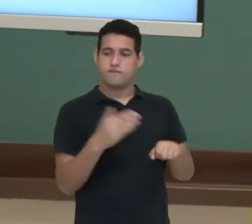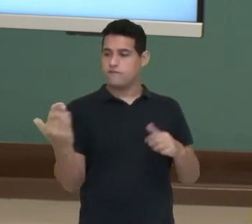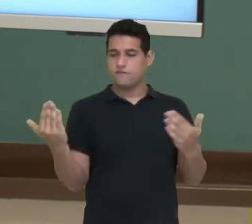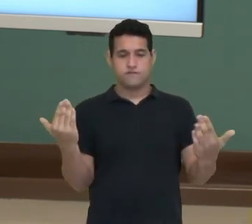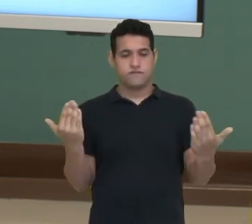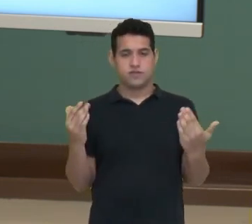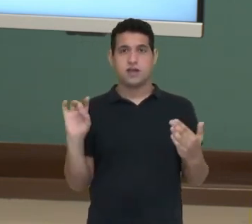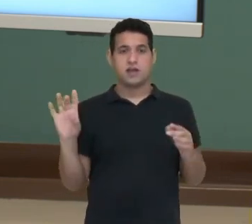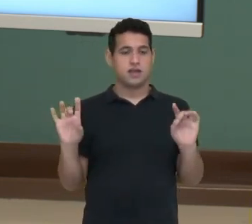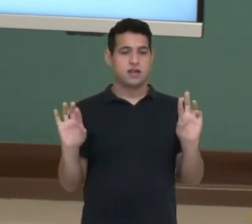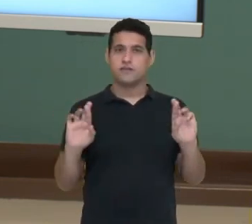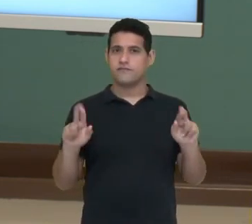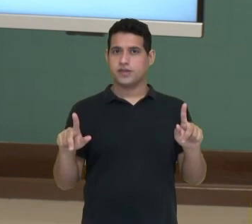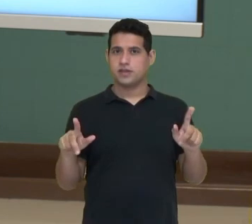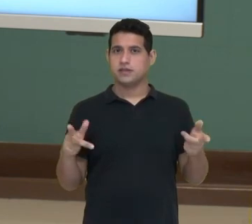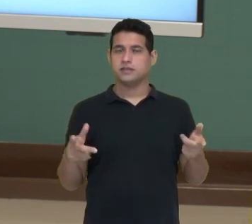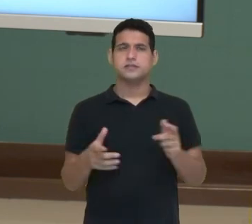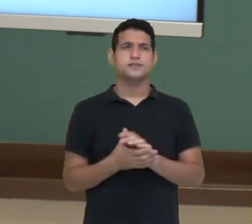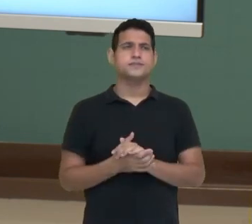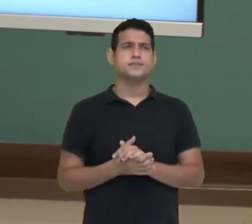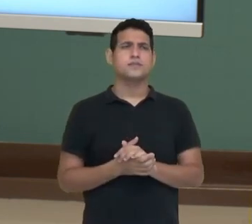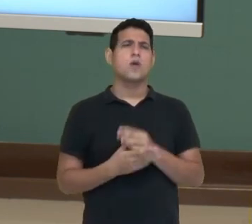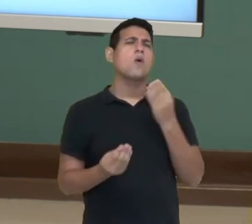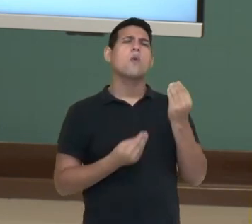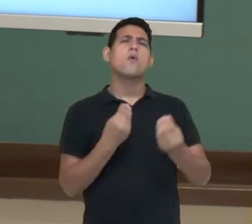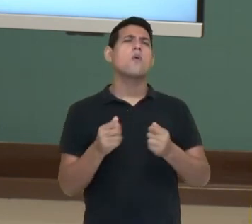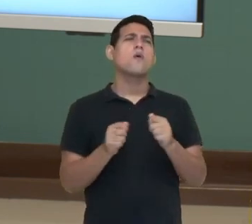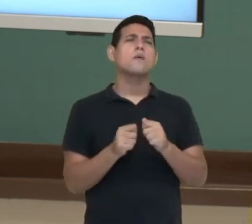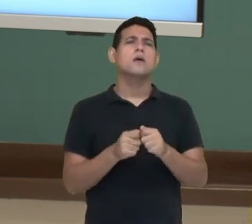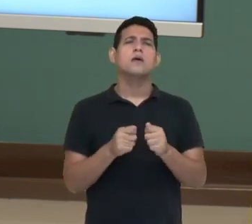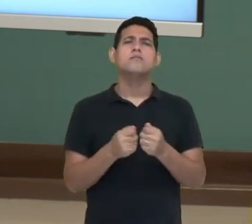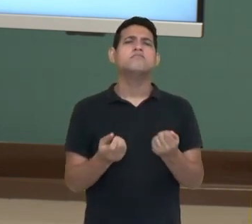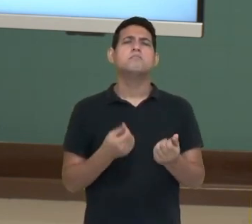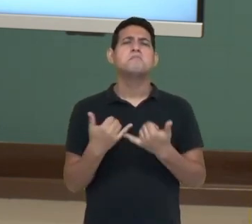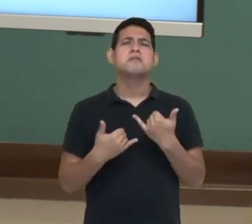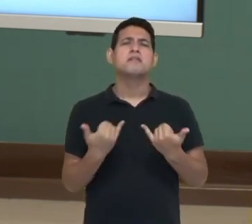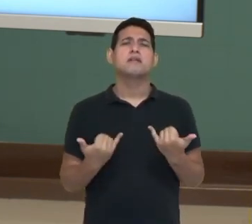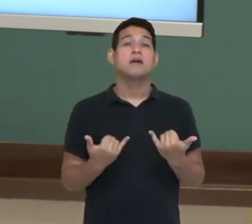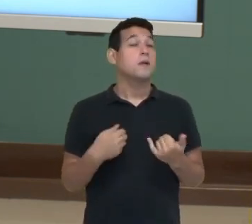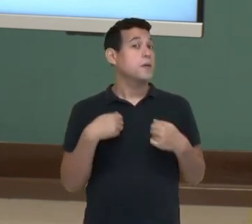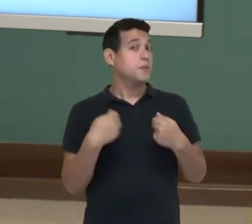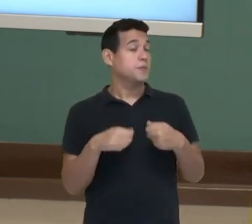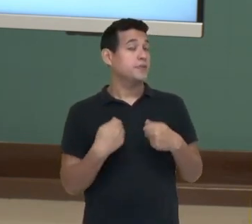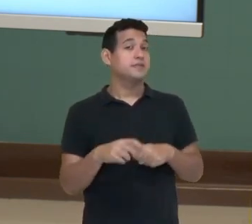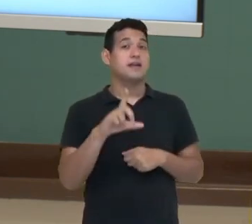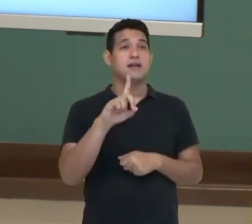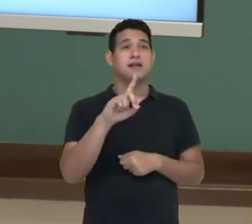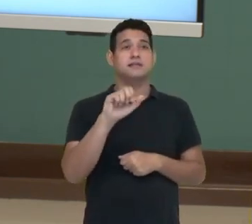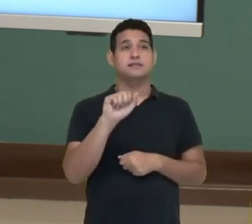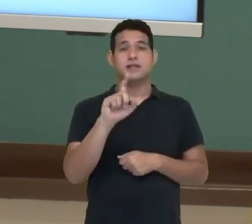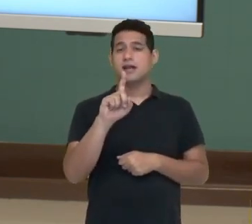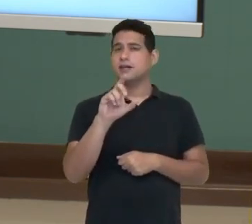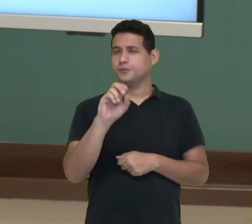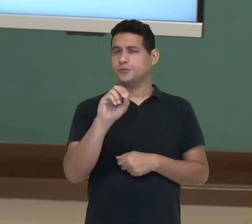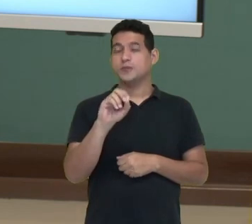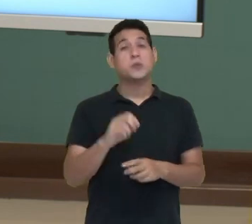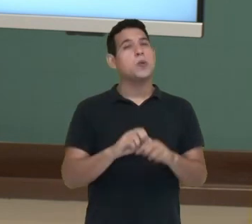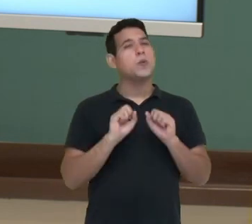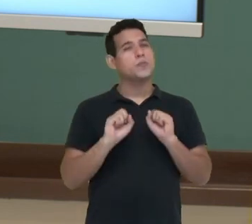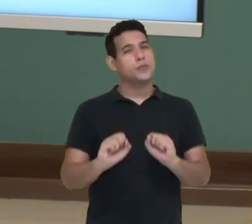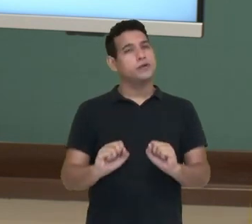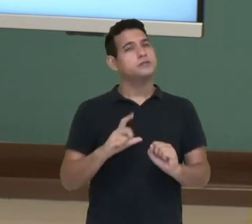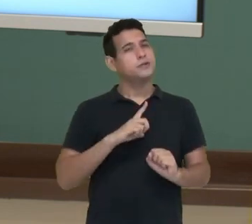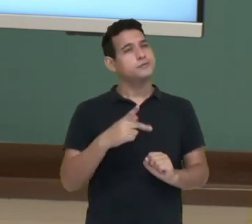função diferente, tá bom? Como é que a gente joga esse negócio? Precisamos de um dado. Esse dado, você pode pegar um que você já